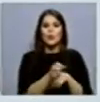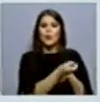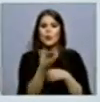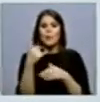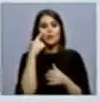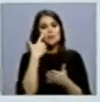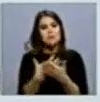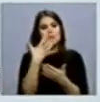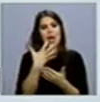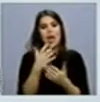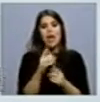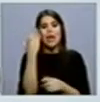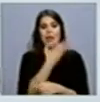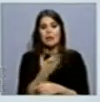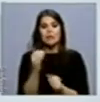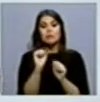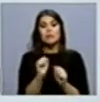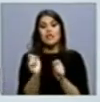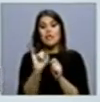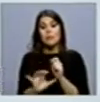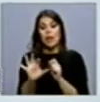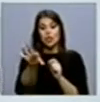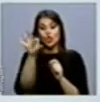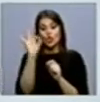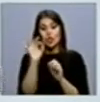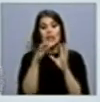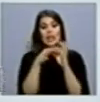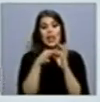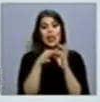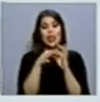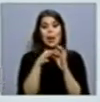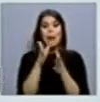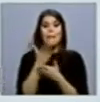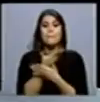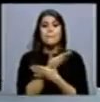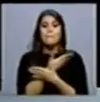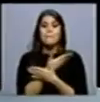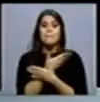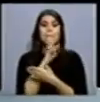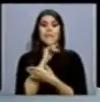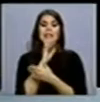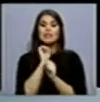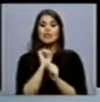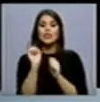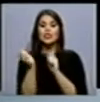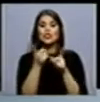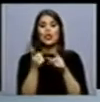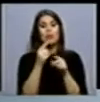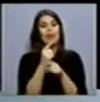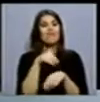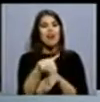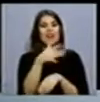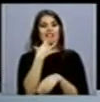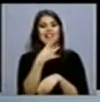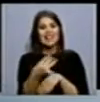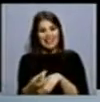destaque agora, a imagem da semana que escolheste sobre maternidade estelar. Já que nos aproximamos do Natal, como é óbvio, de